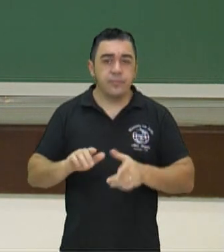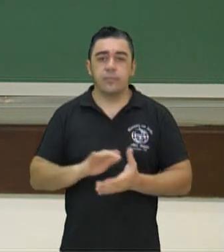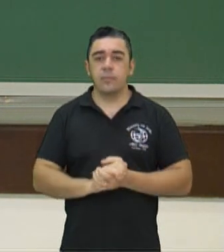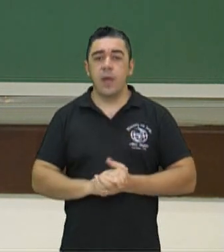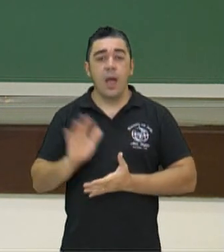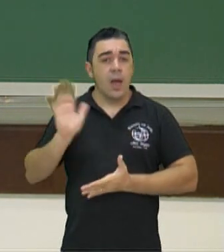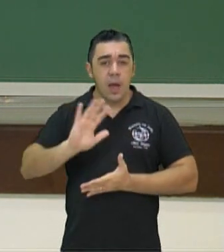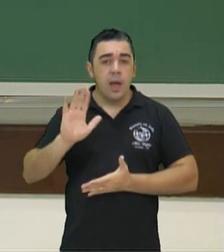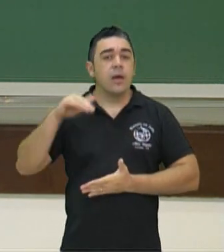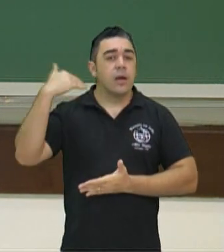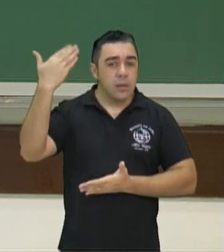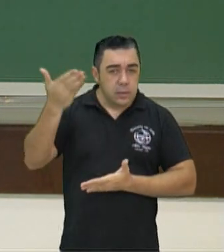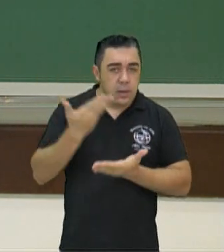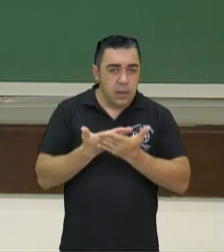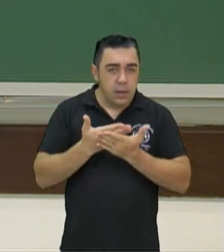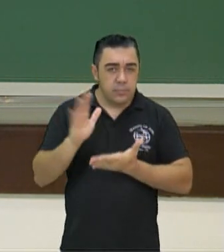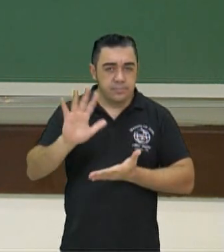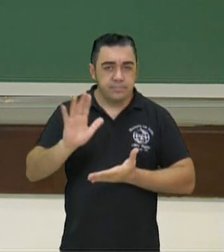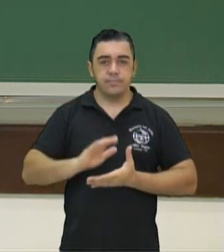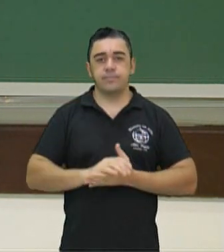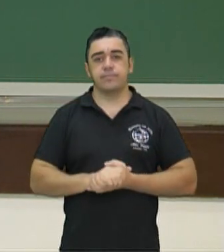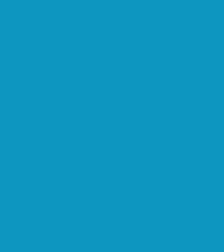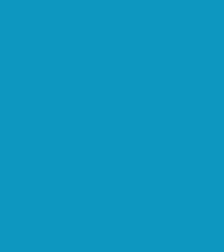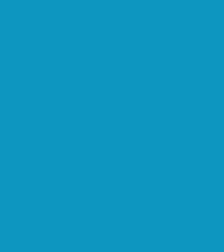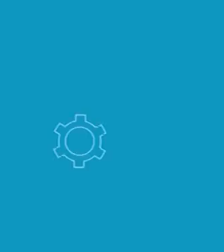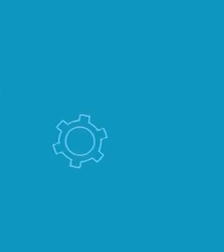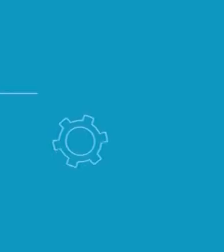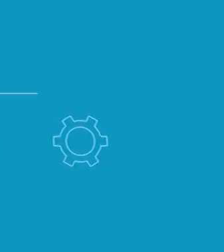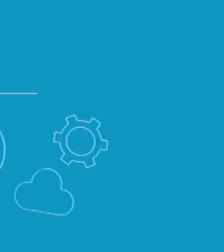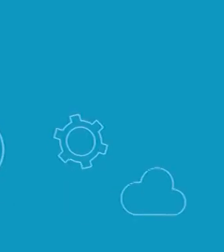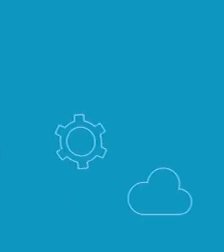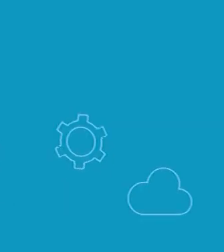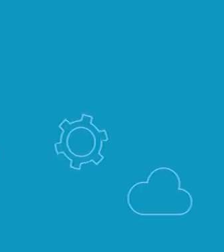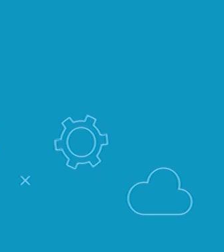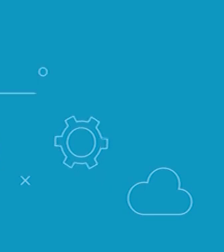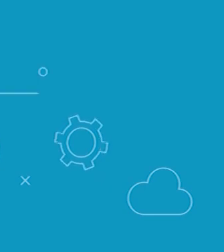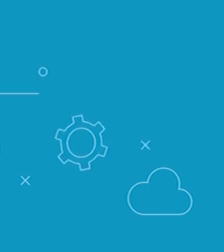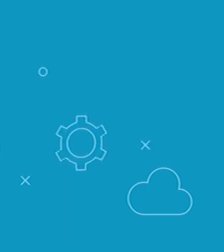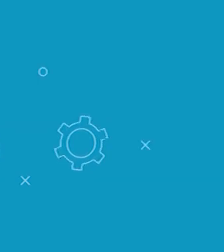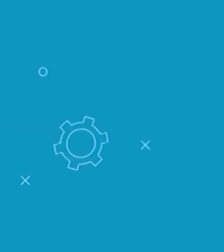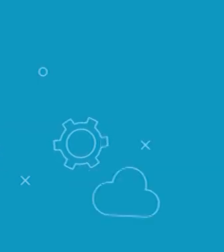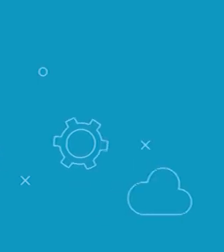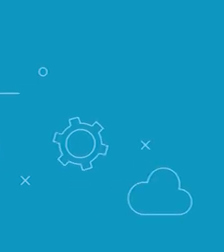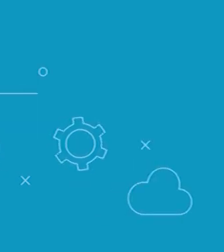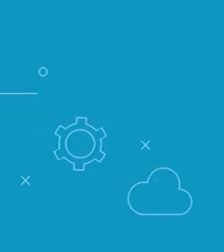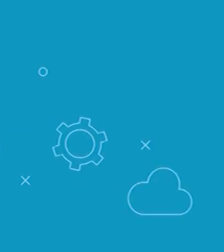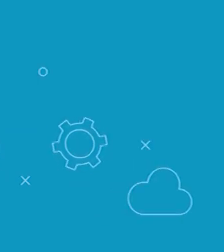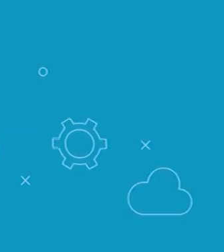próxima aula, pessoal!